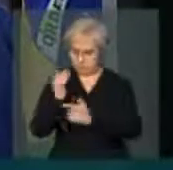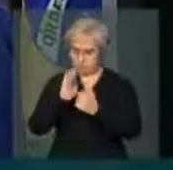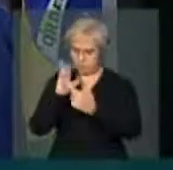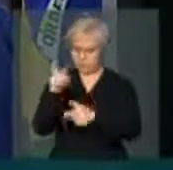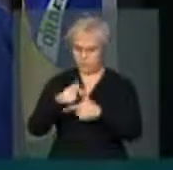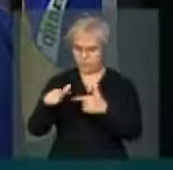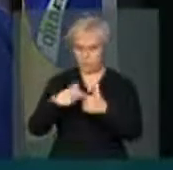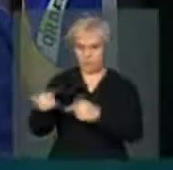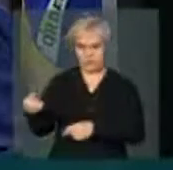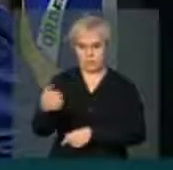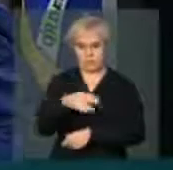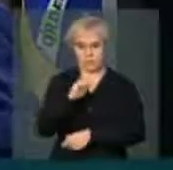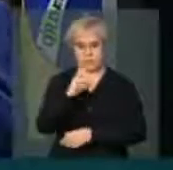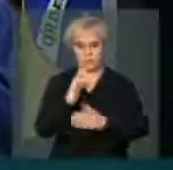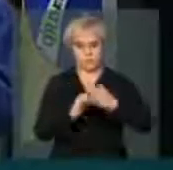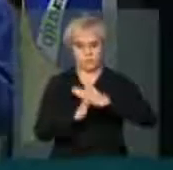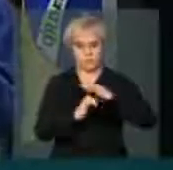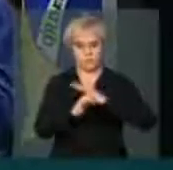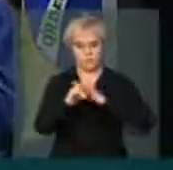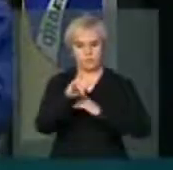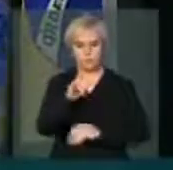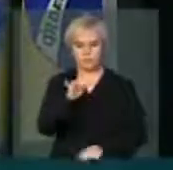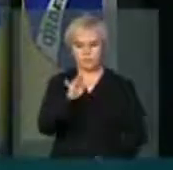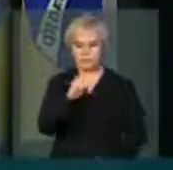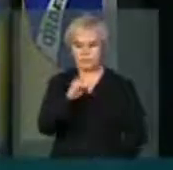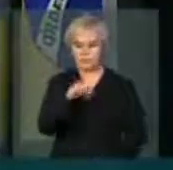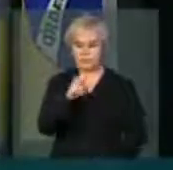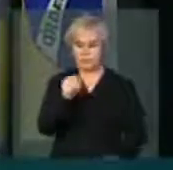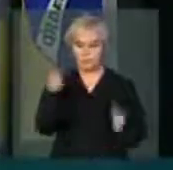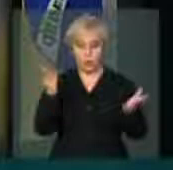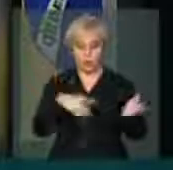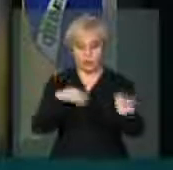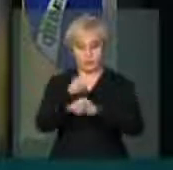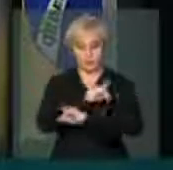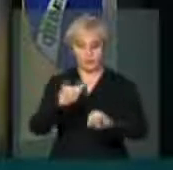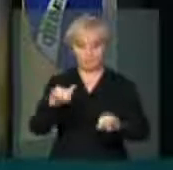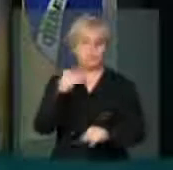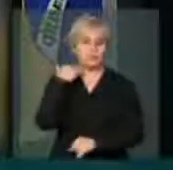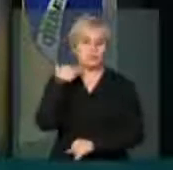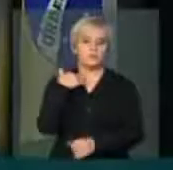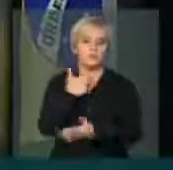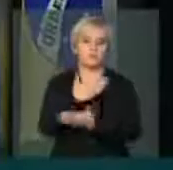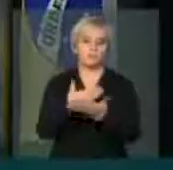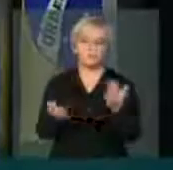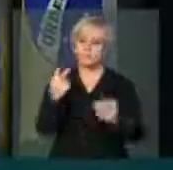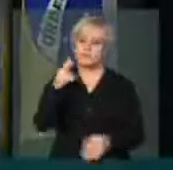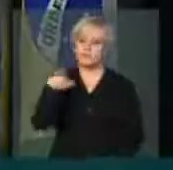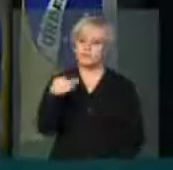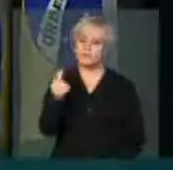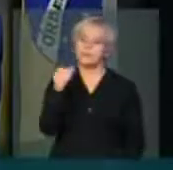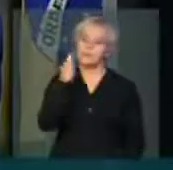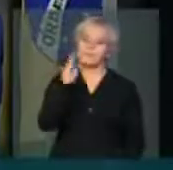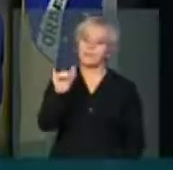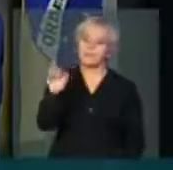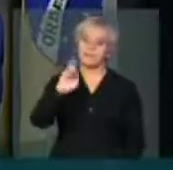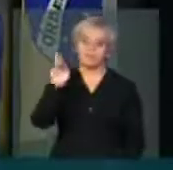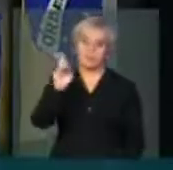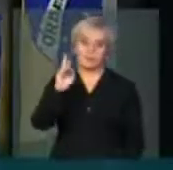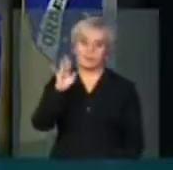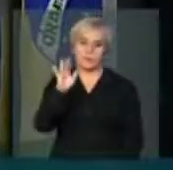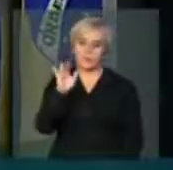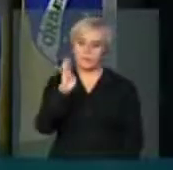com a Petrobras, segundo o balanço divulgado hoje, o banco perdeu 2,6 bilhões,